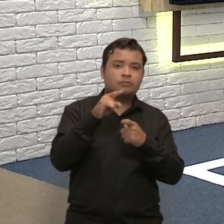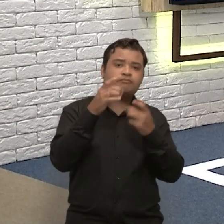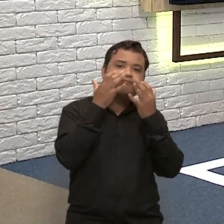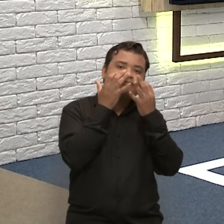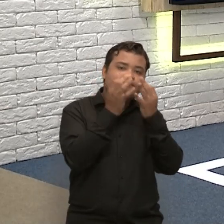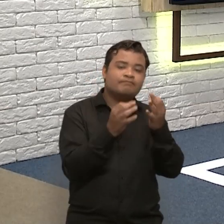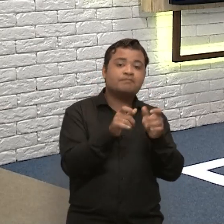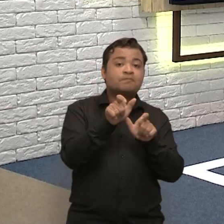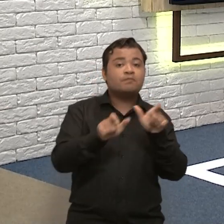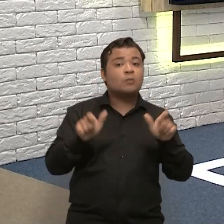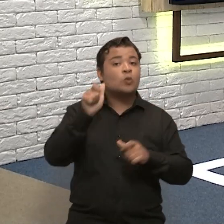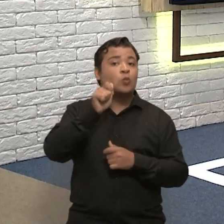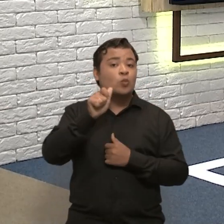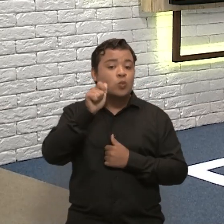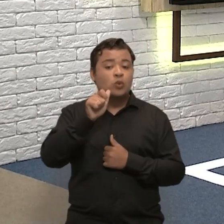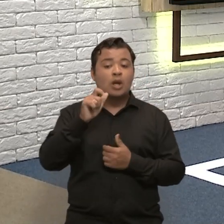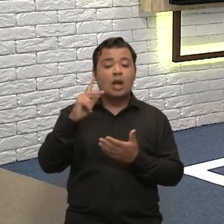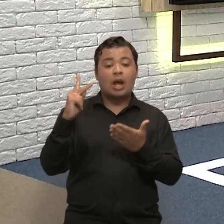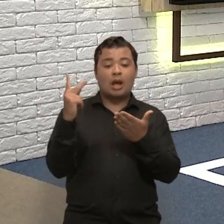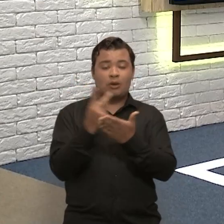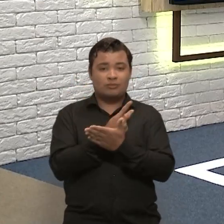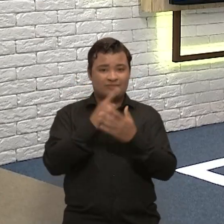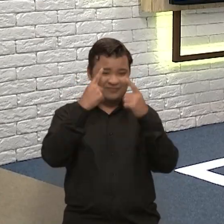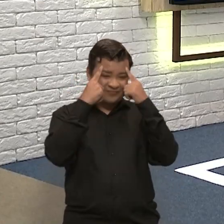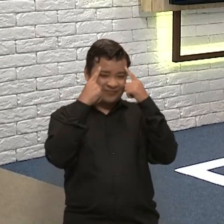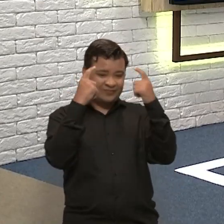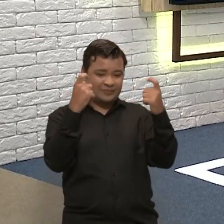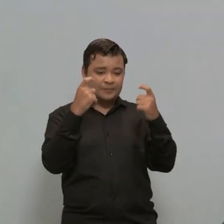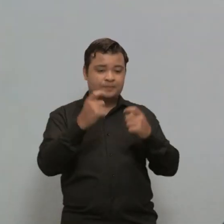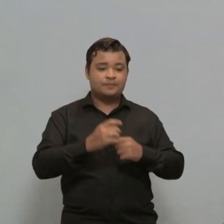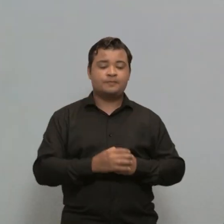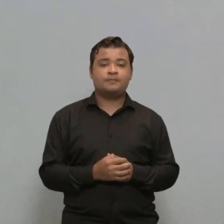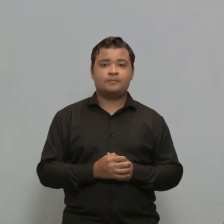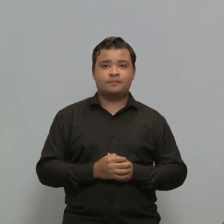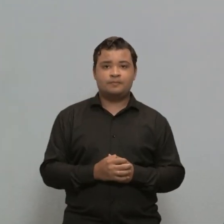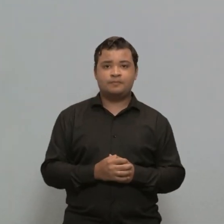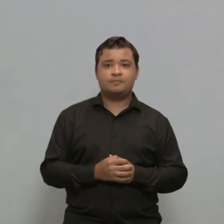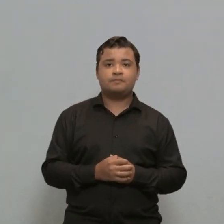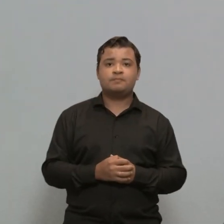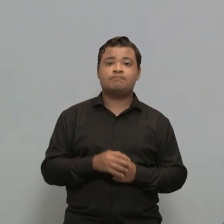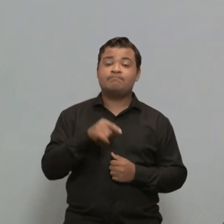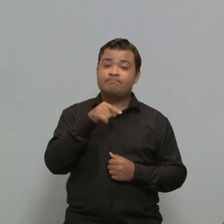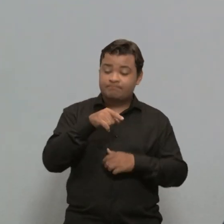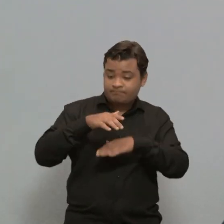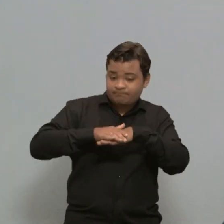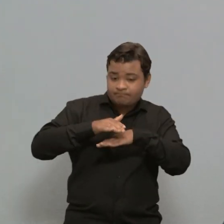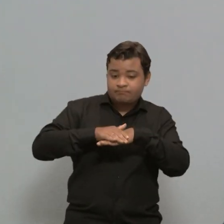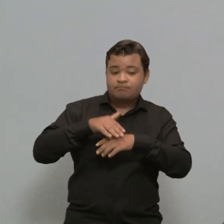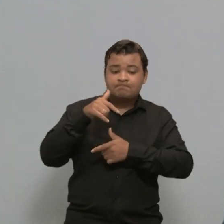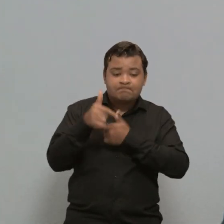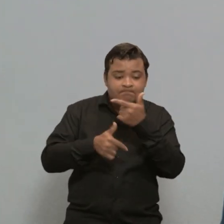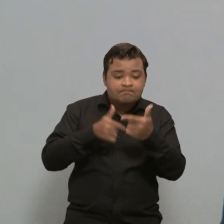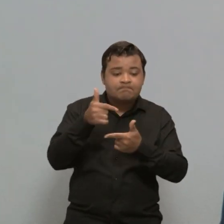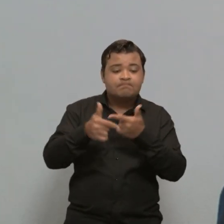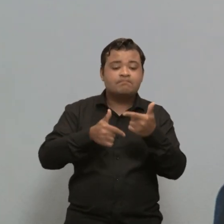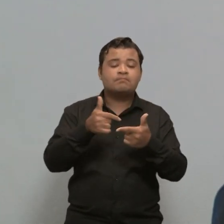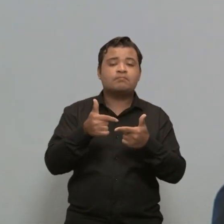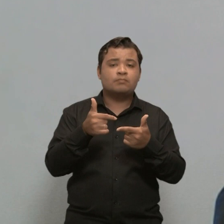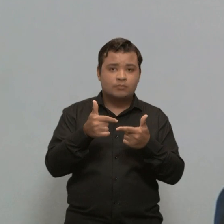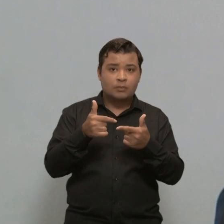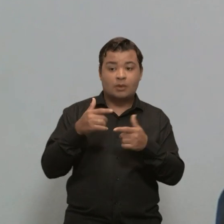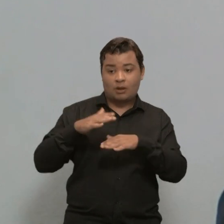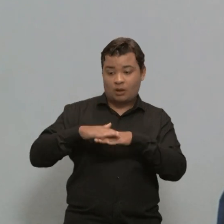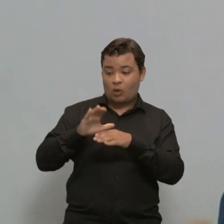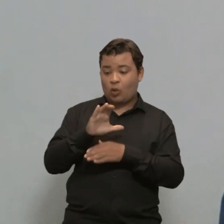às mulheres em situação de violência. Essa foi uma grande iniciativa,